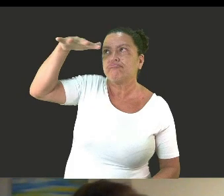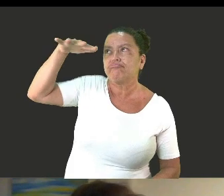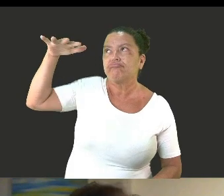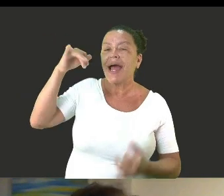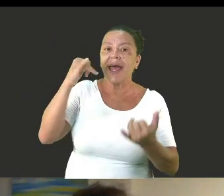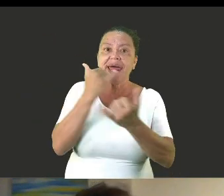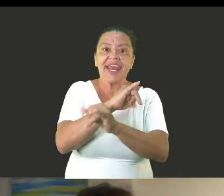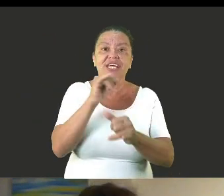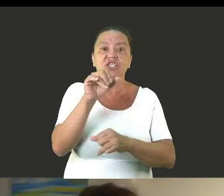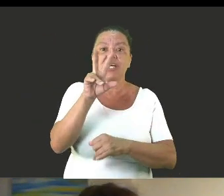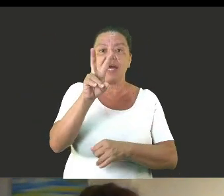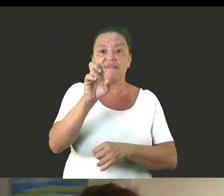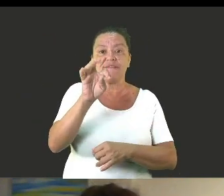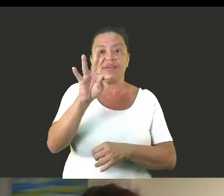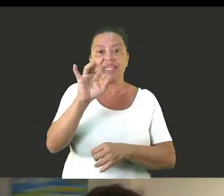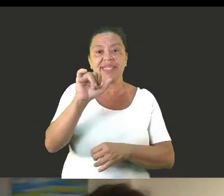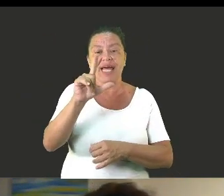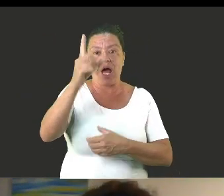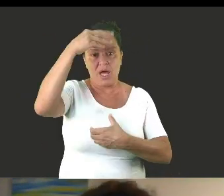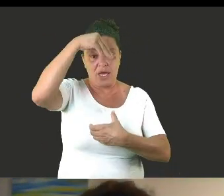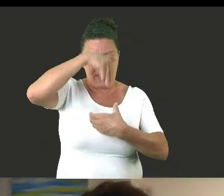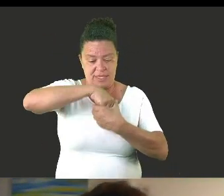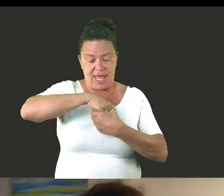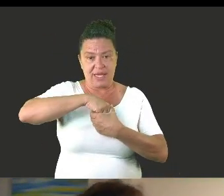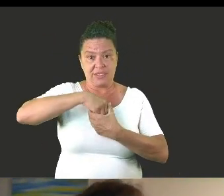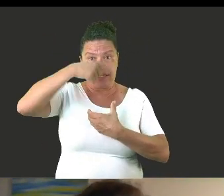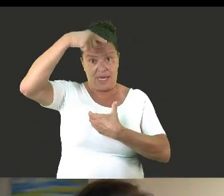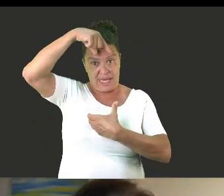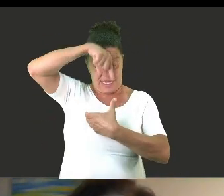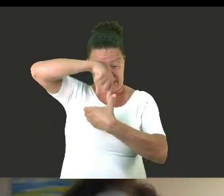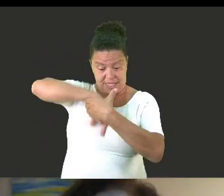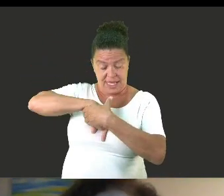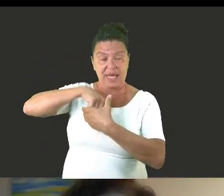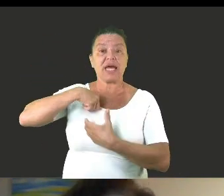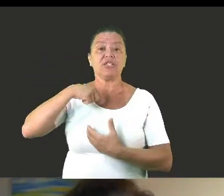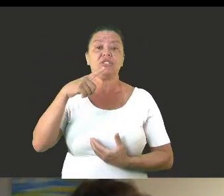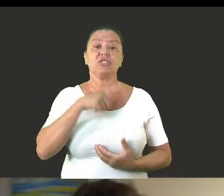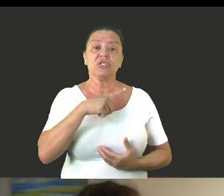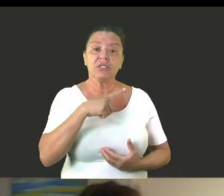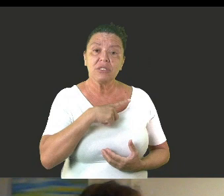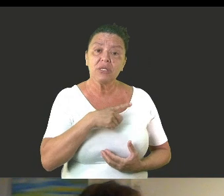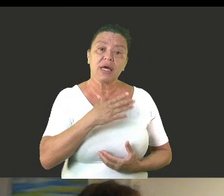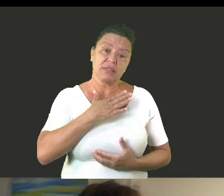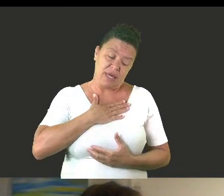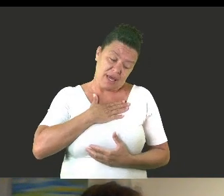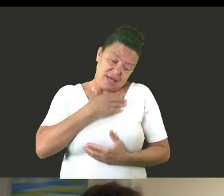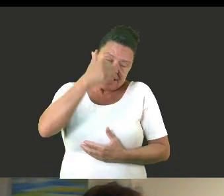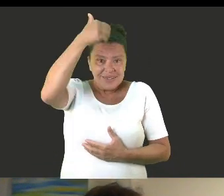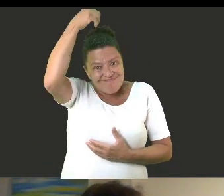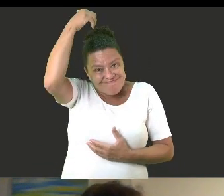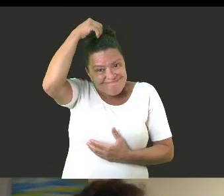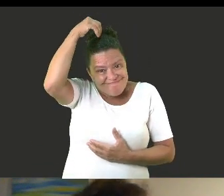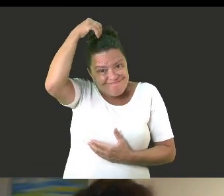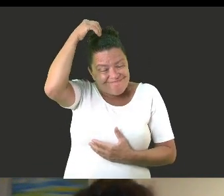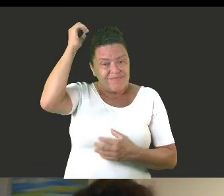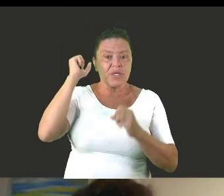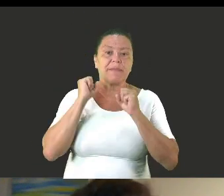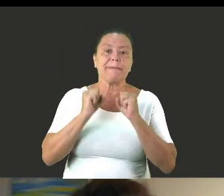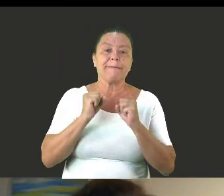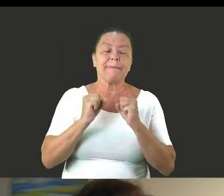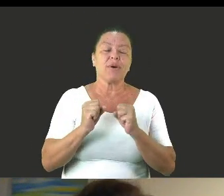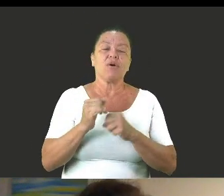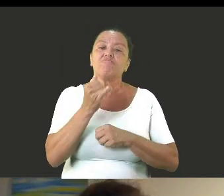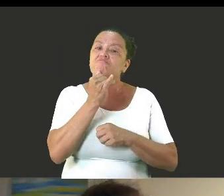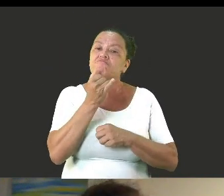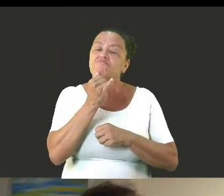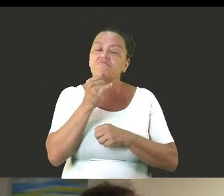energia vital interior, dessa energia que nós temos dentro de nós e que pode, conforme nós